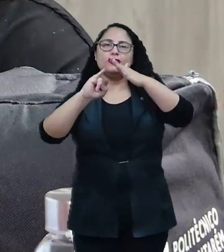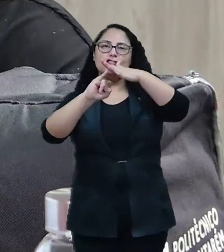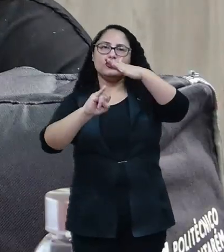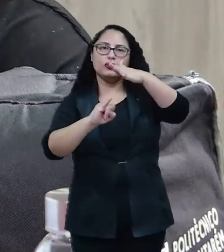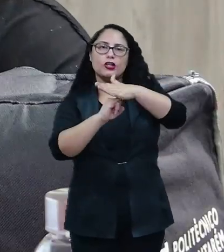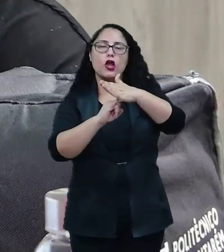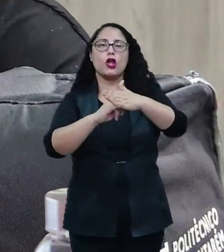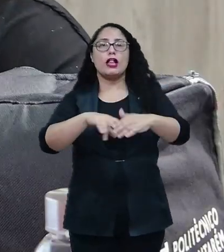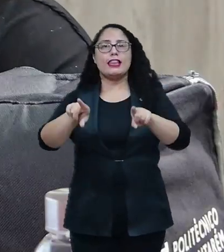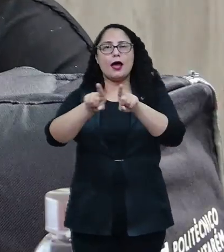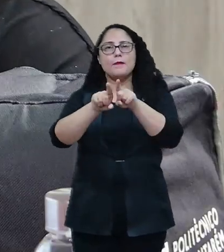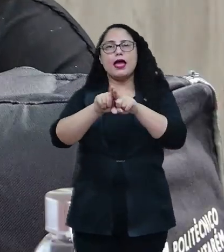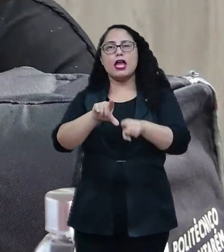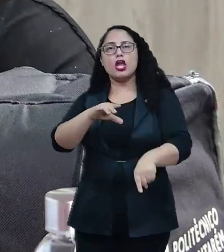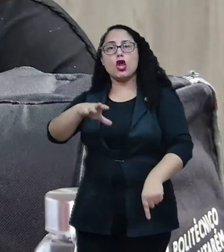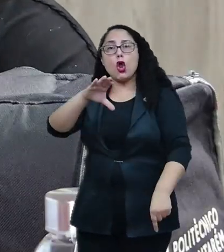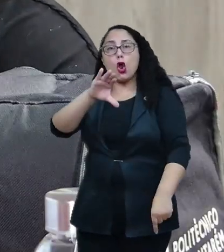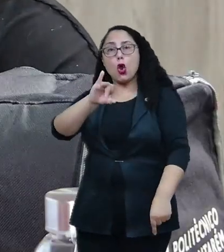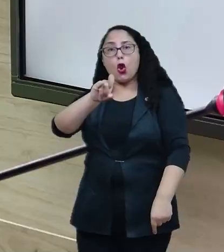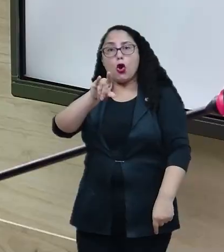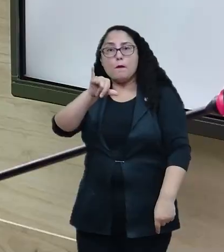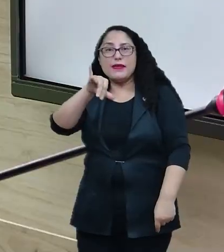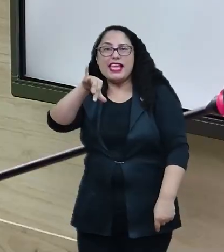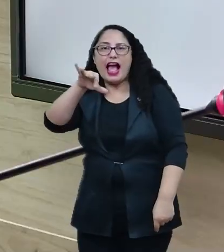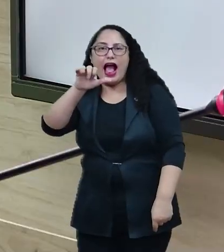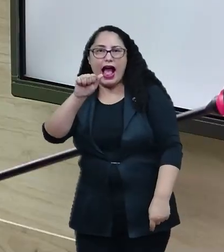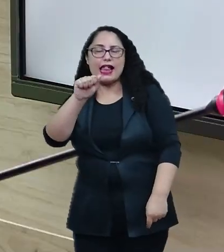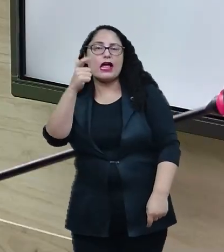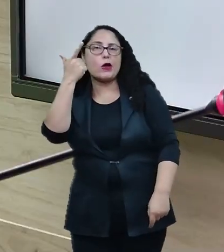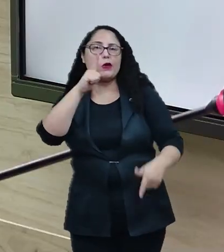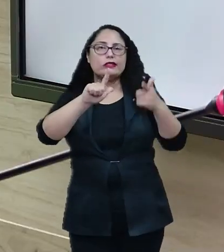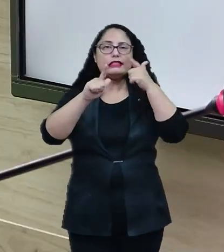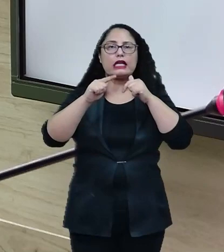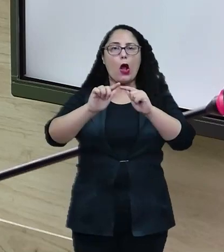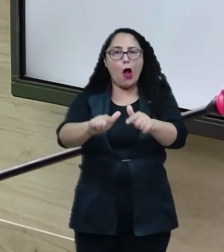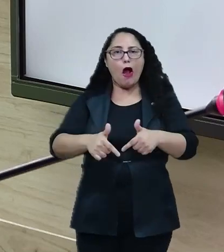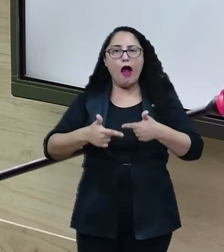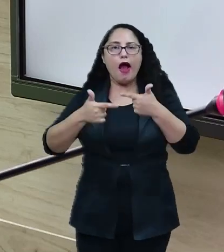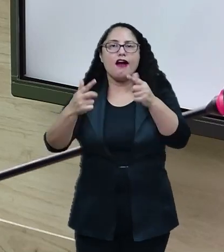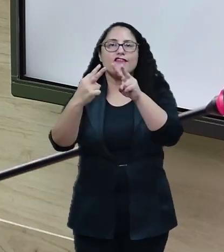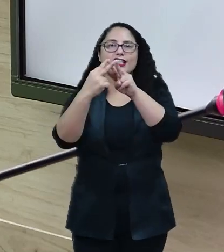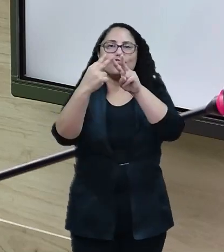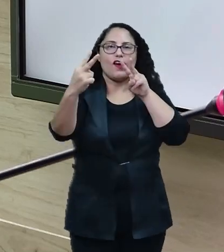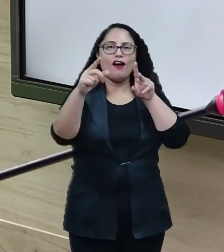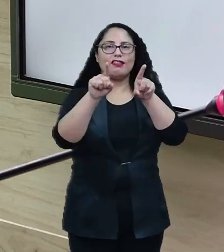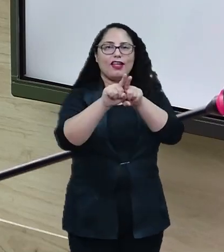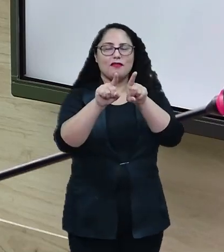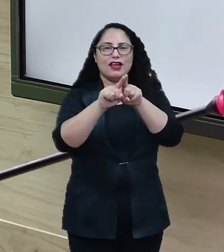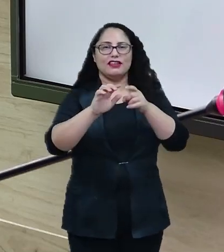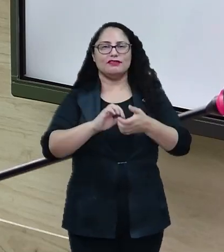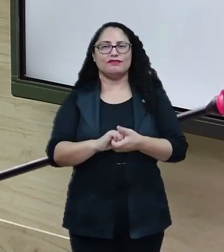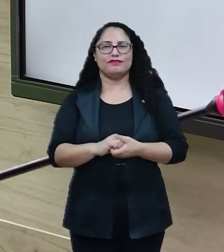instituições colombianas, que a gente teve como fazer algumas ações, né, de mobilidade virtual.